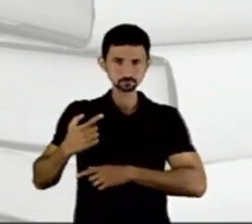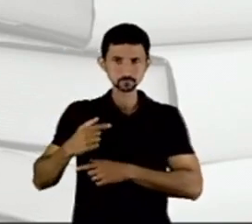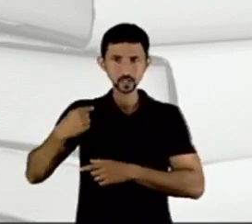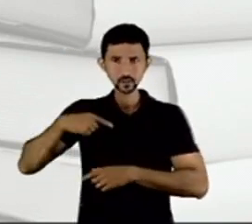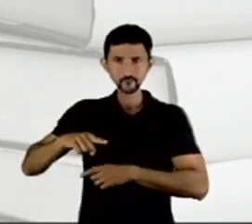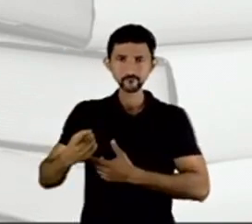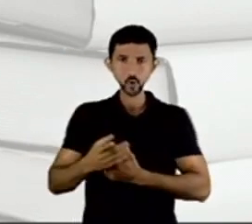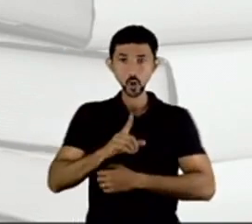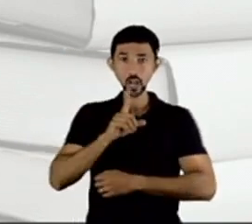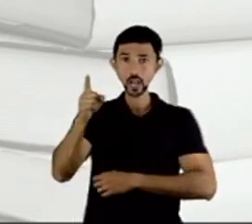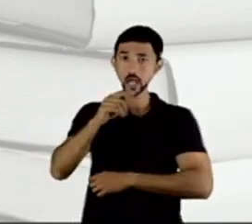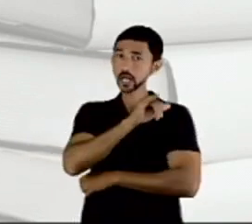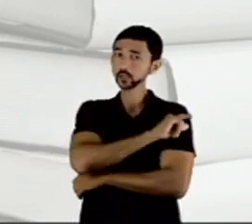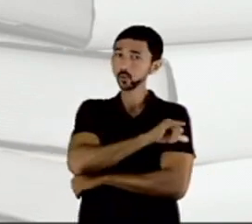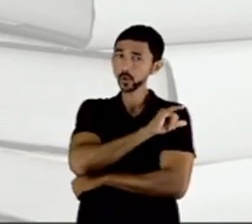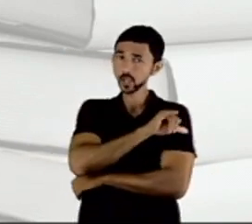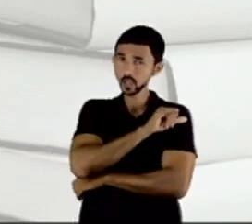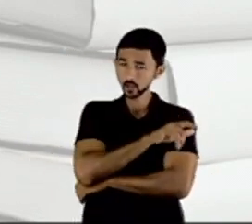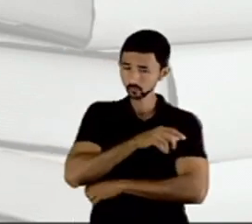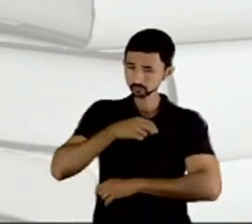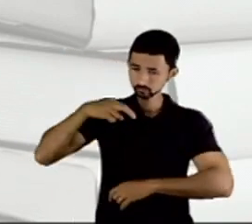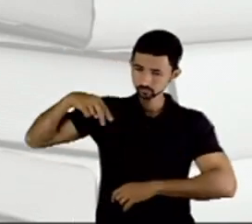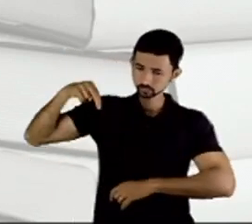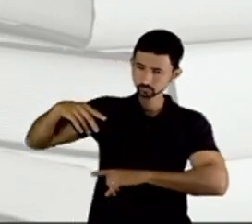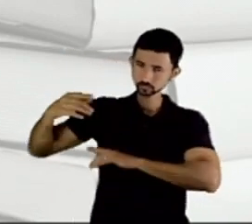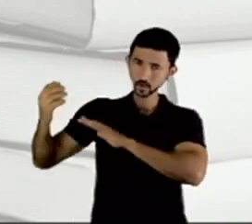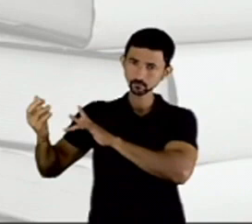Copacabana e foram